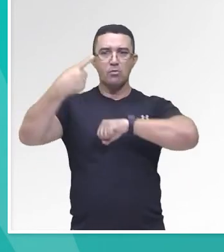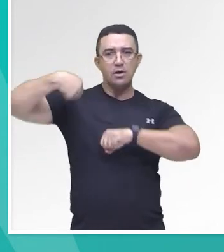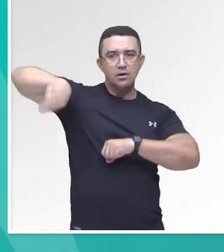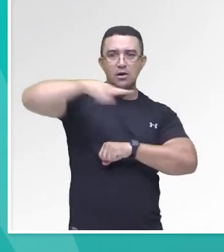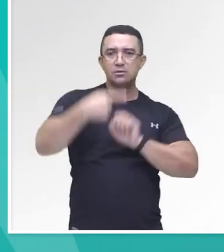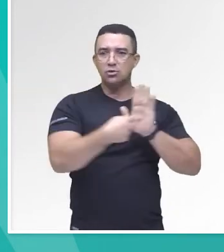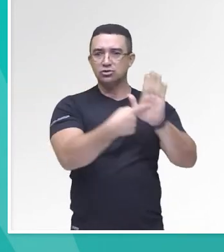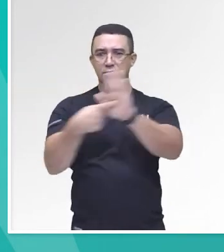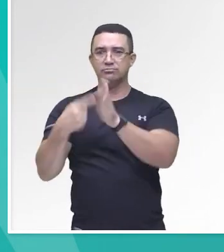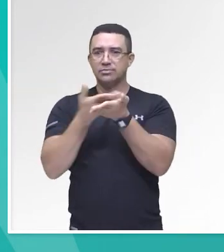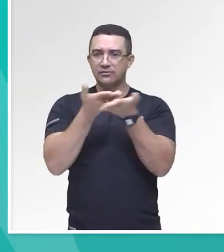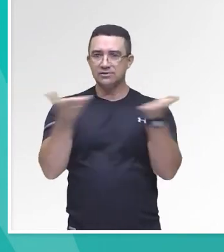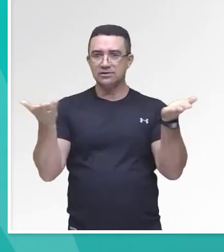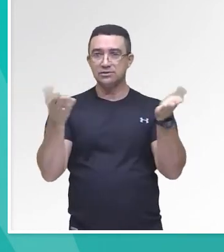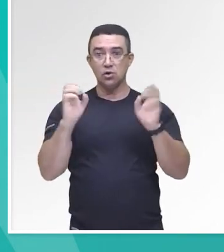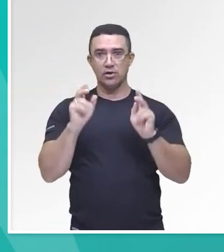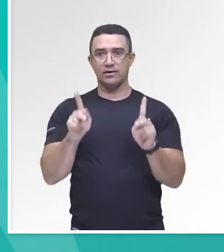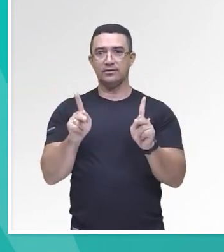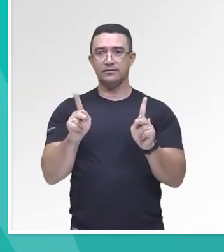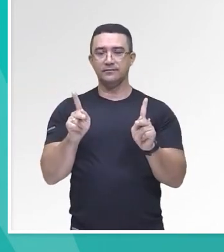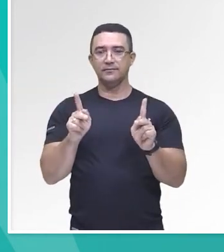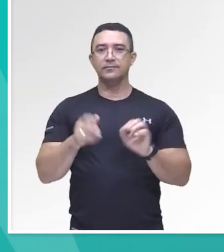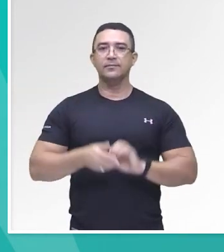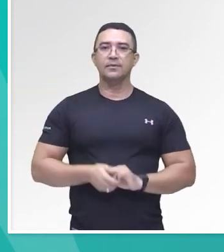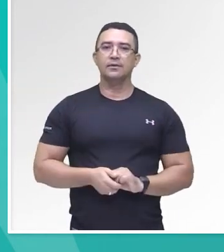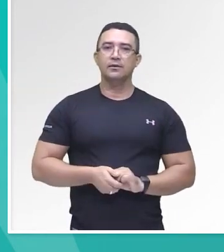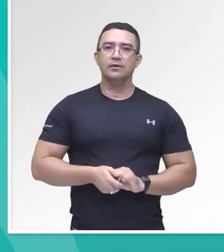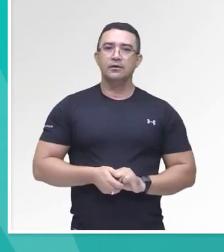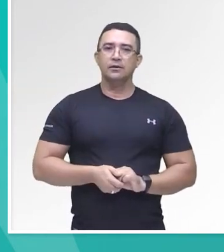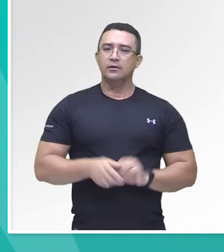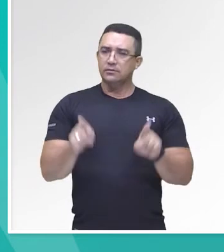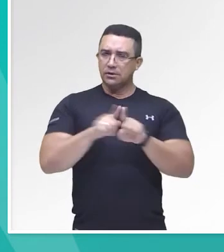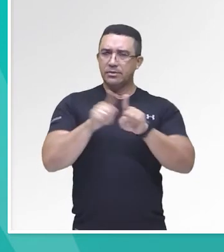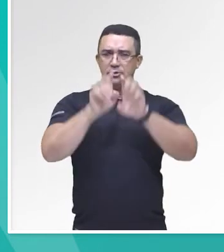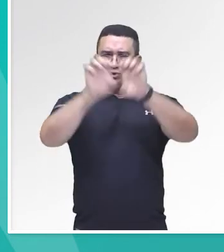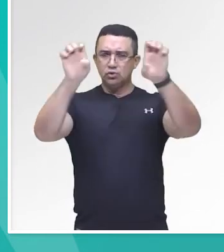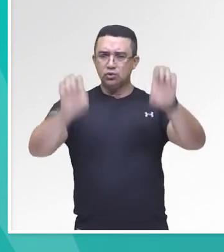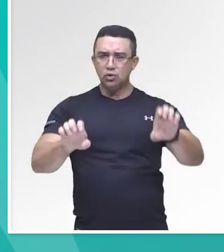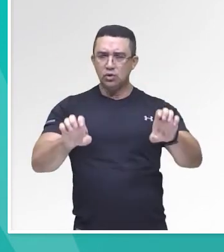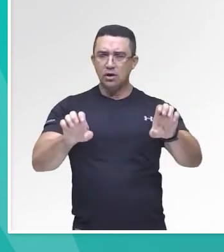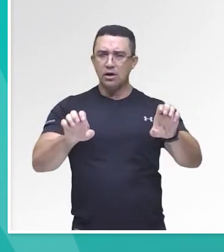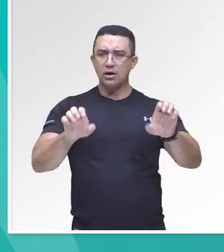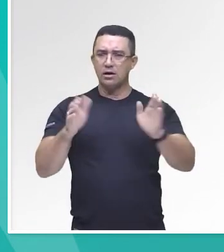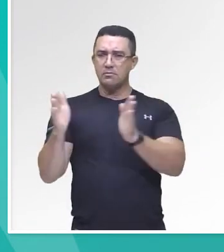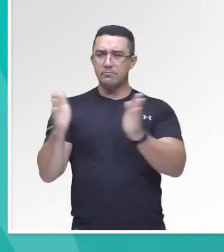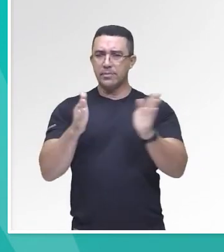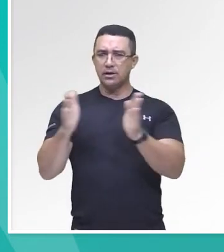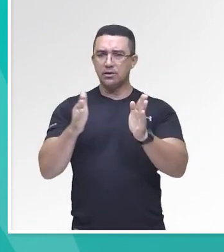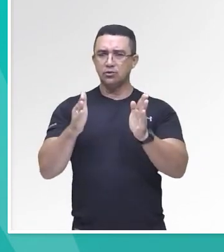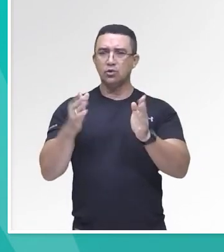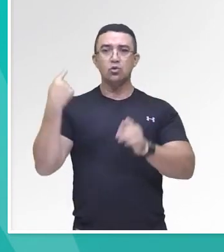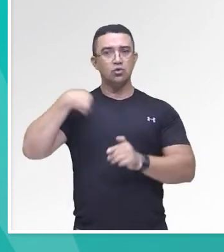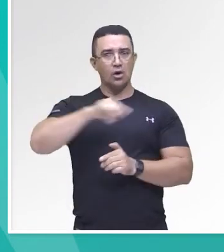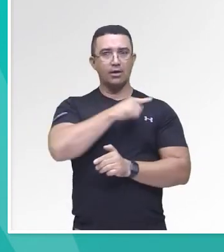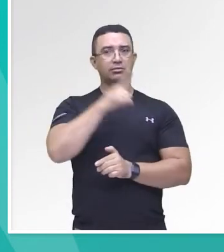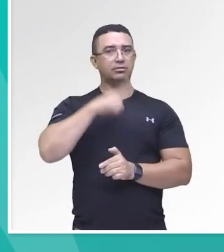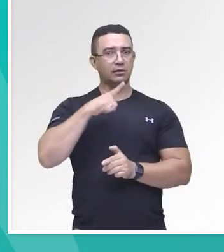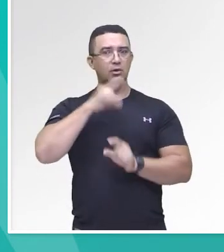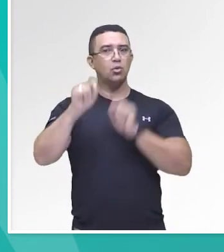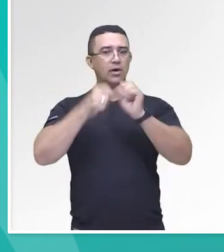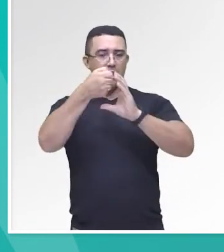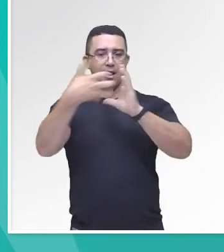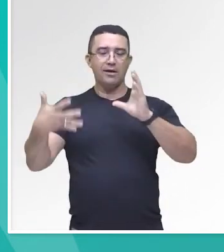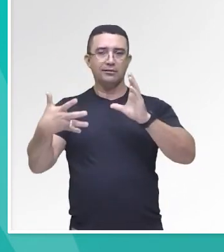as aulas, ok? Além da questão da estruturação de períodos, a gente tem também um aspecto importante que